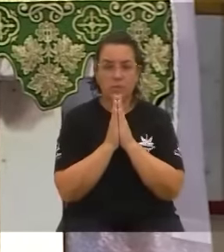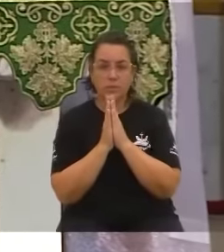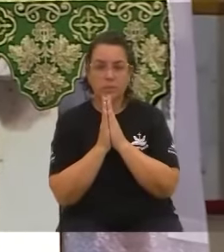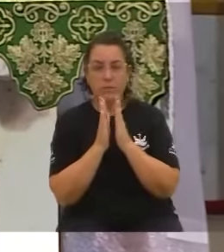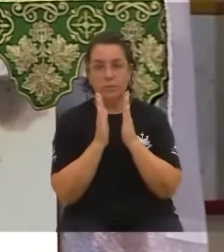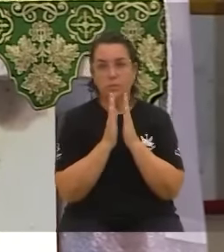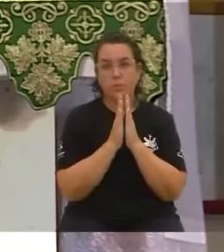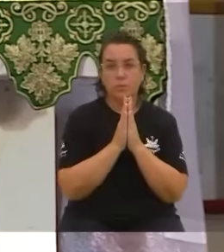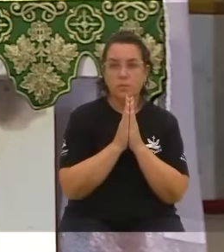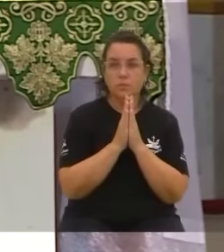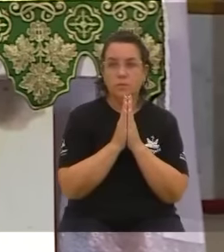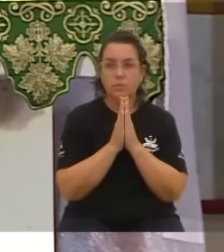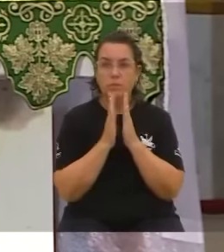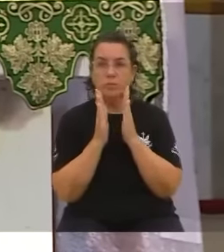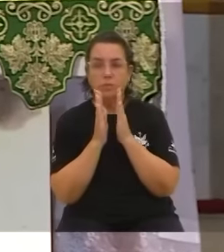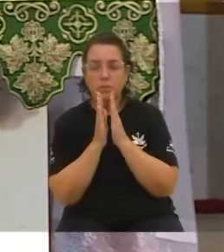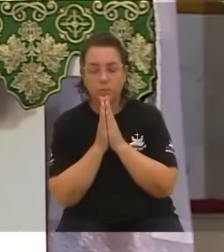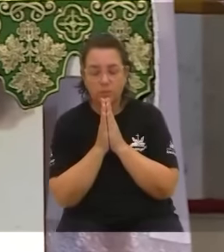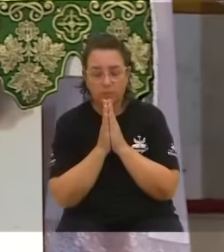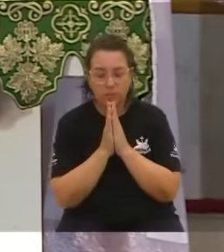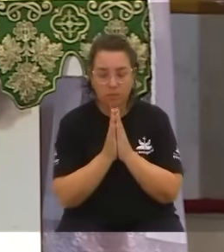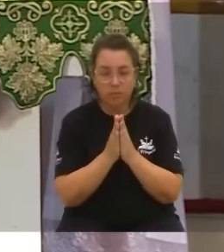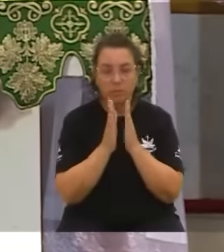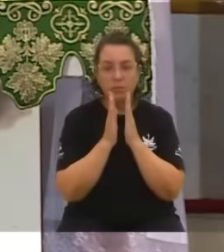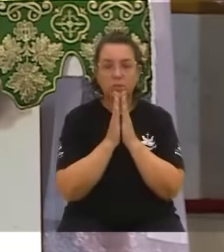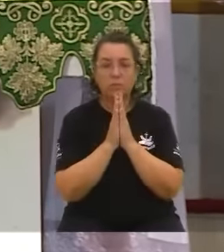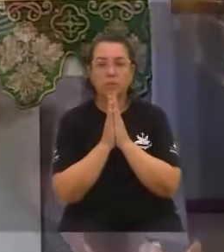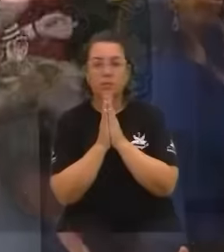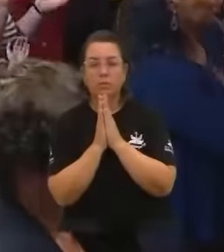amém, amém. Nas palmas, cantem.